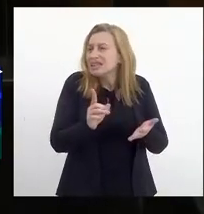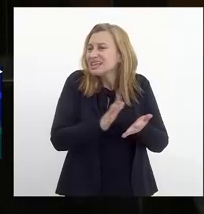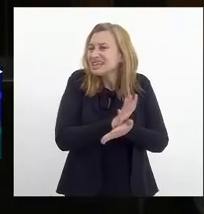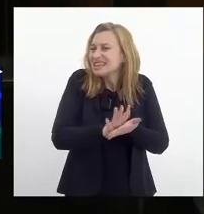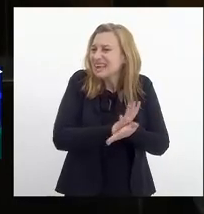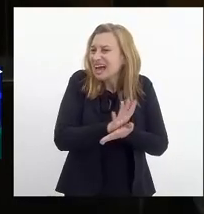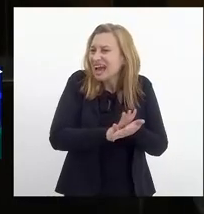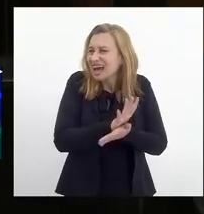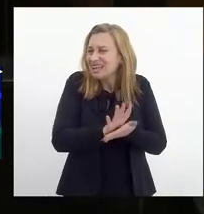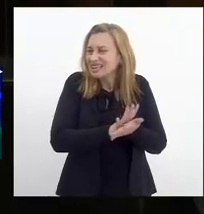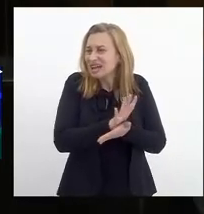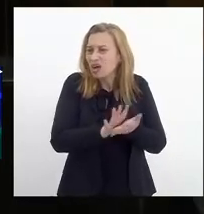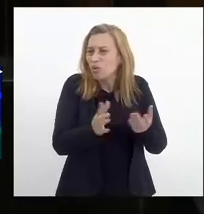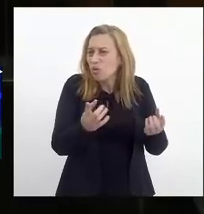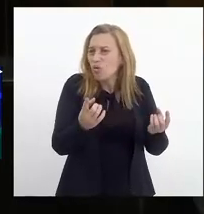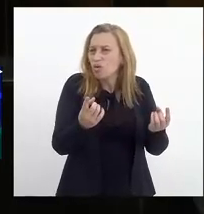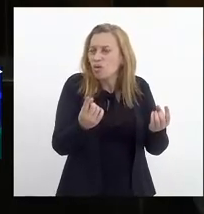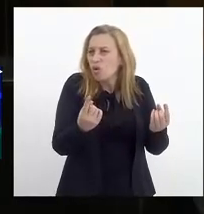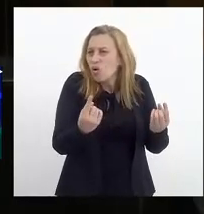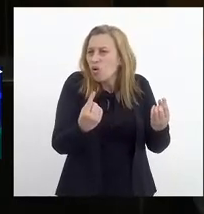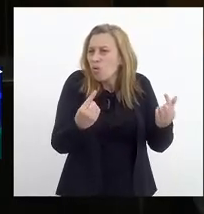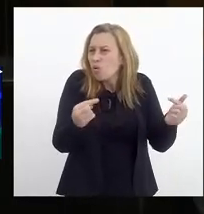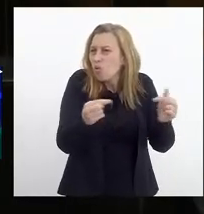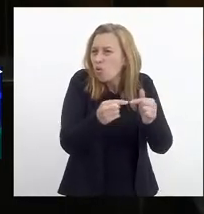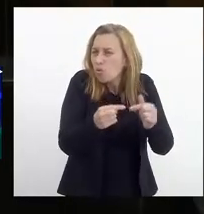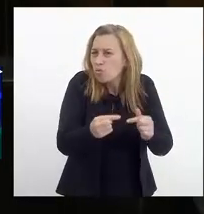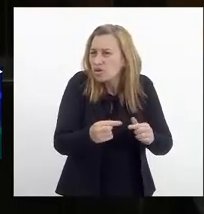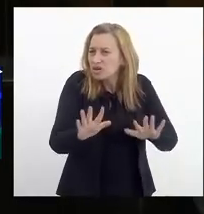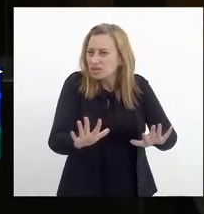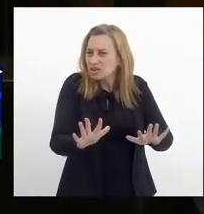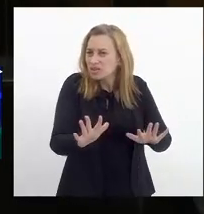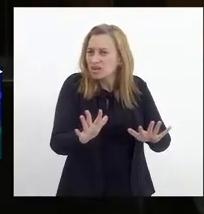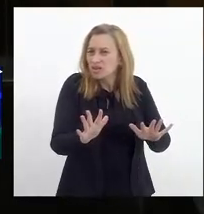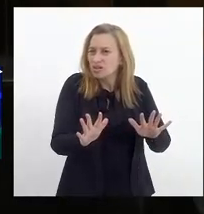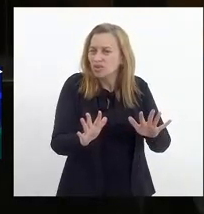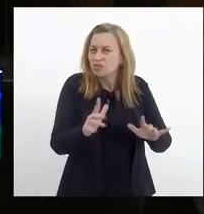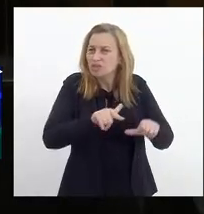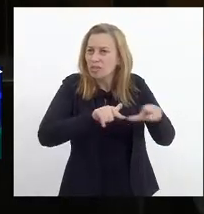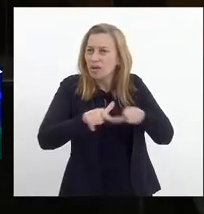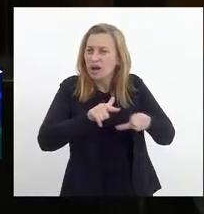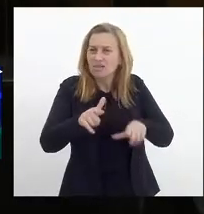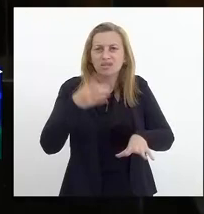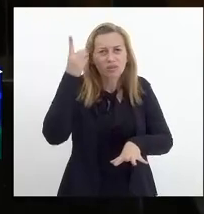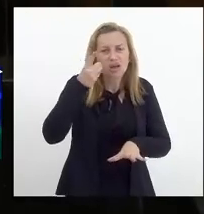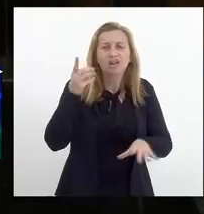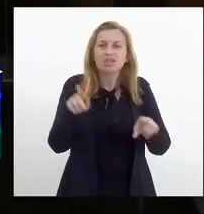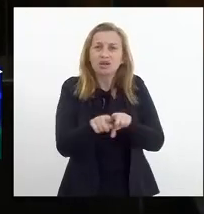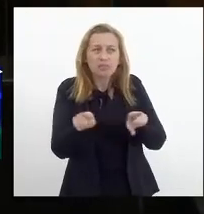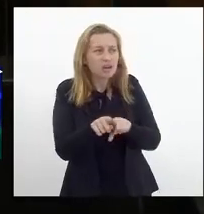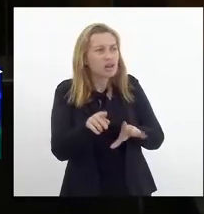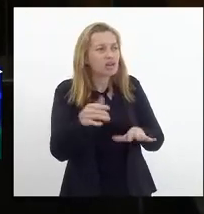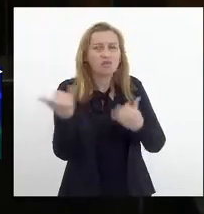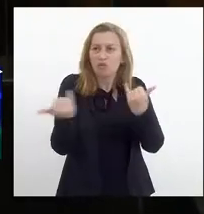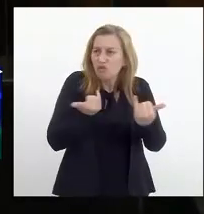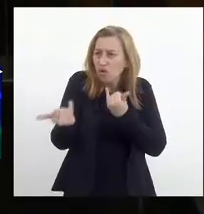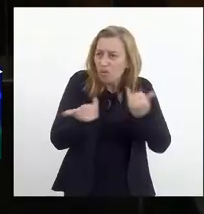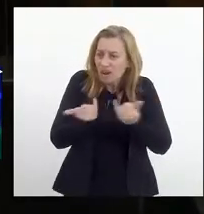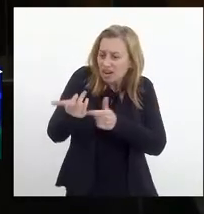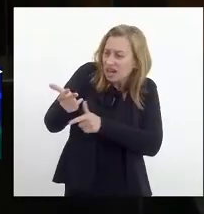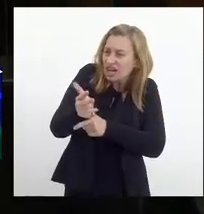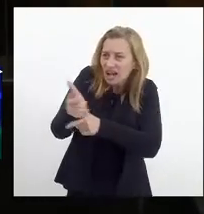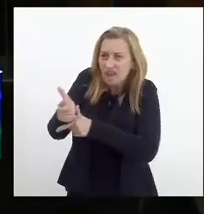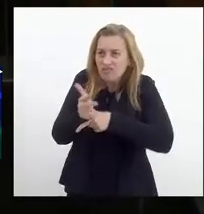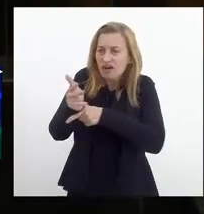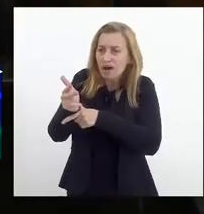missão parlamentar isso significa uma tentar inclusive fomos informados de que é fez performance né que queria gravar para